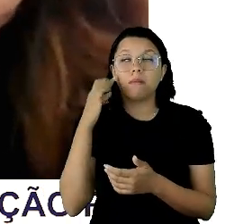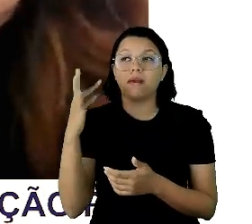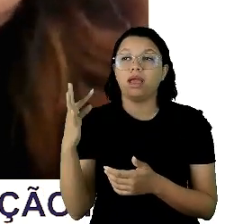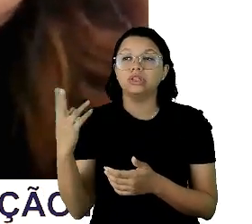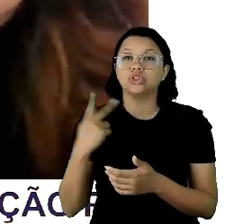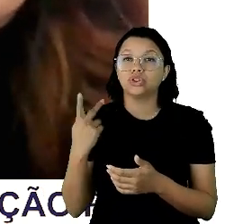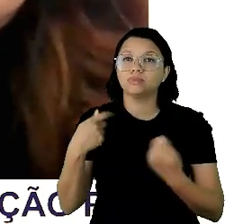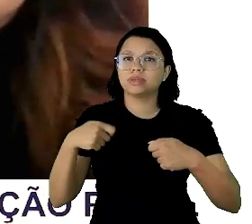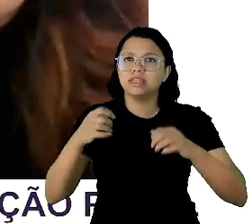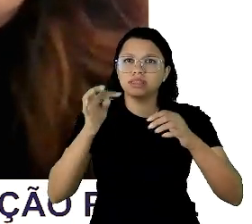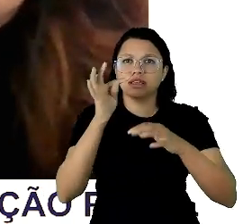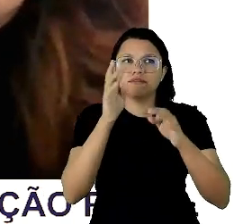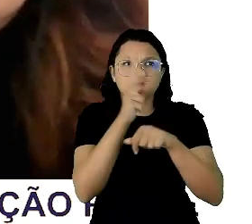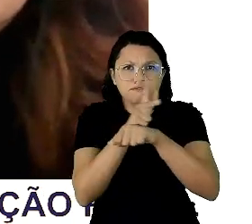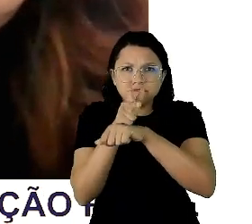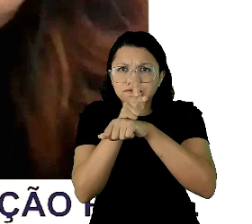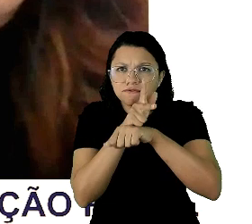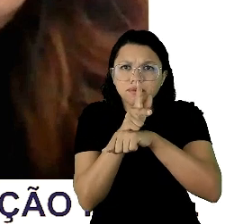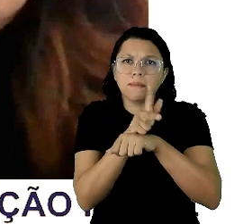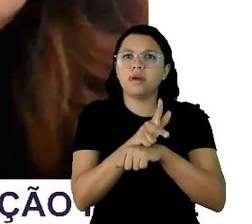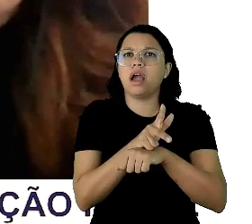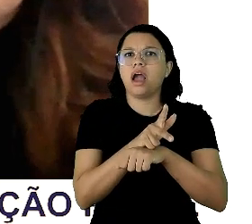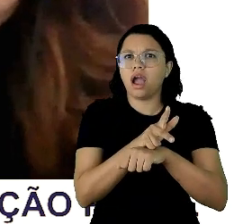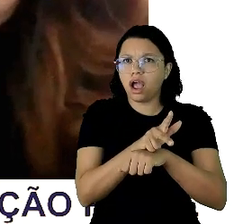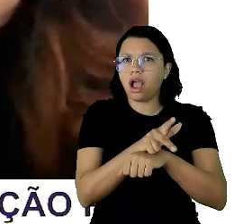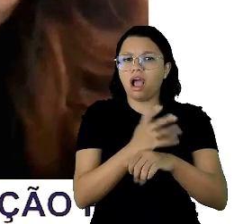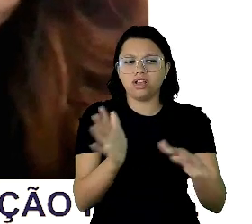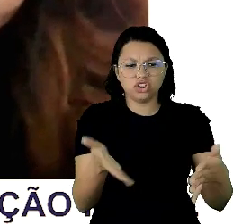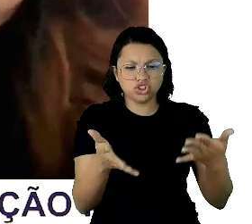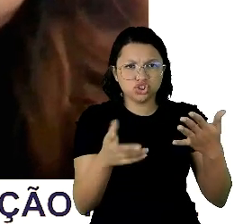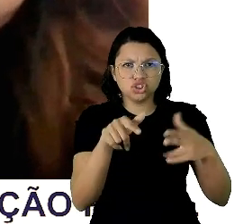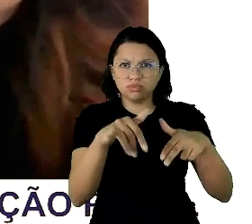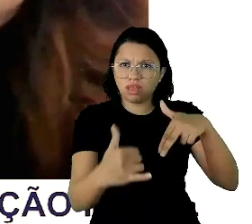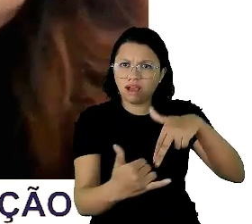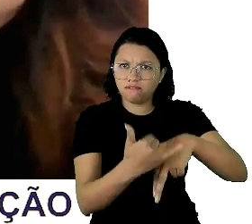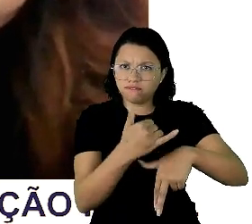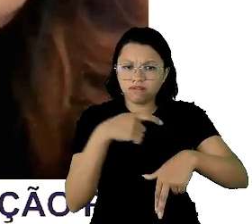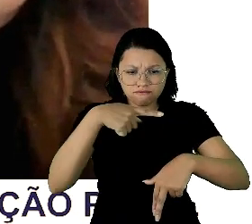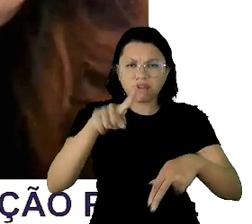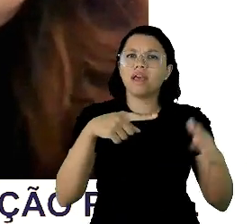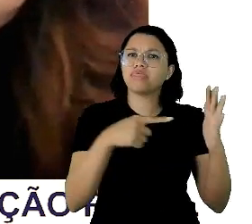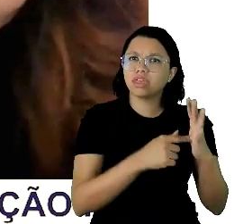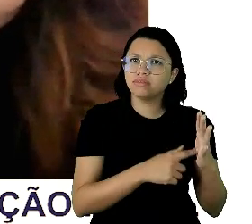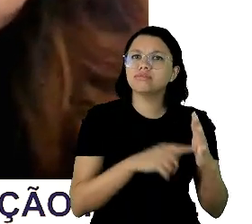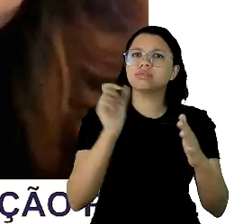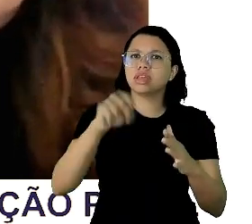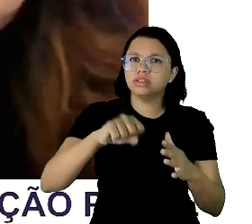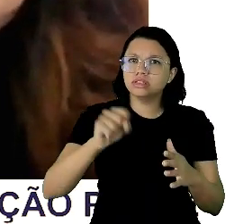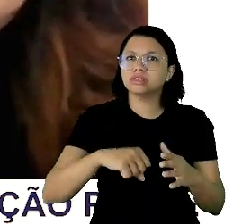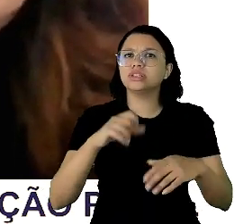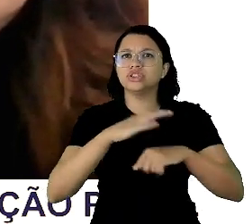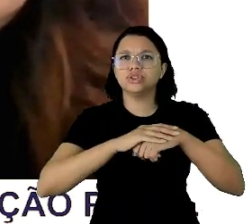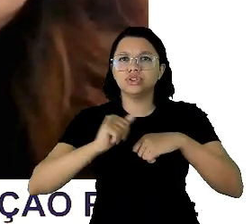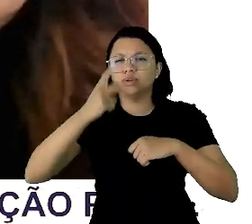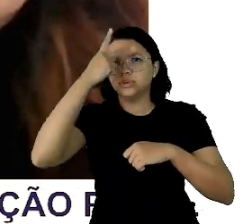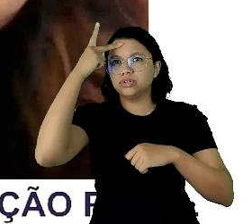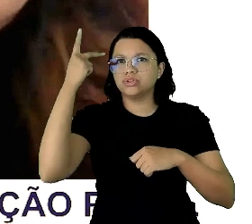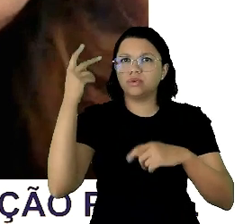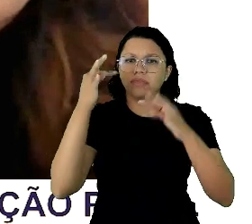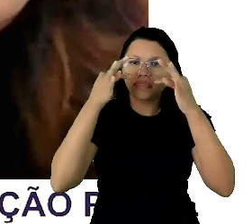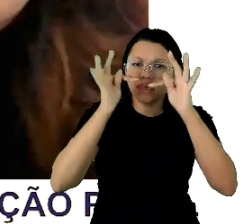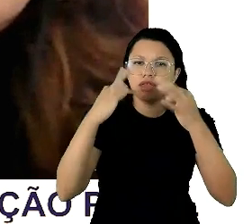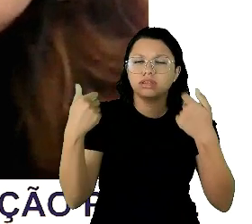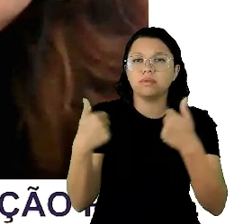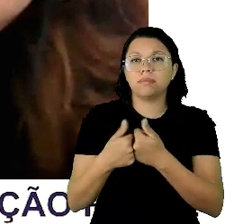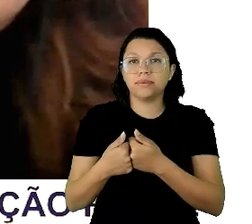devemos estimular a vítima a denunciar, chamar as pessoas que estão próximas também para testemunhar,